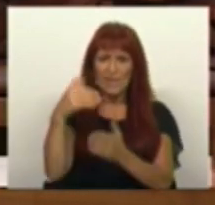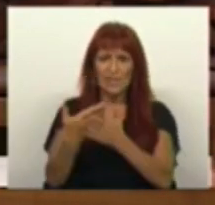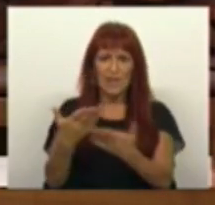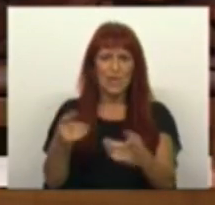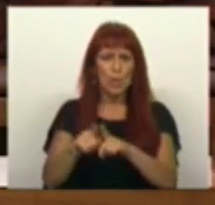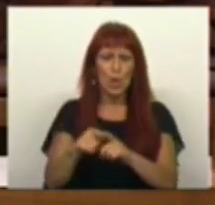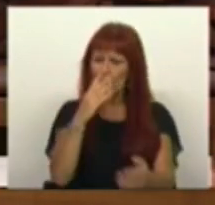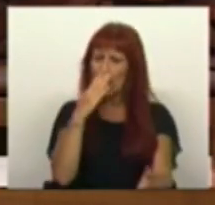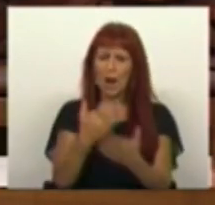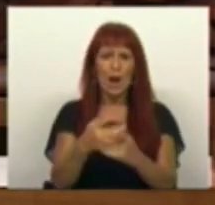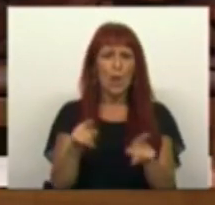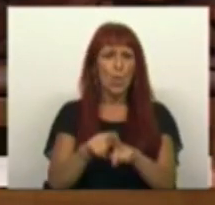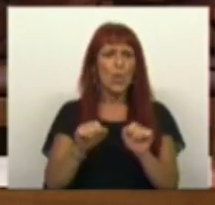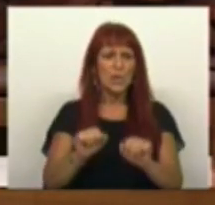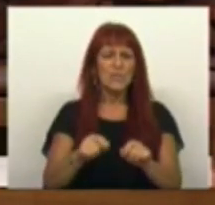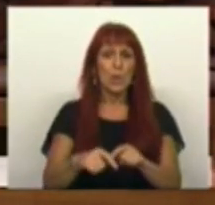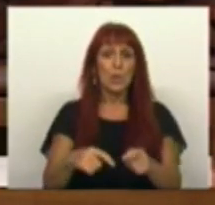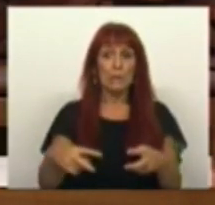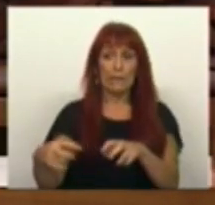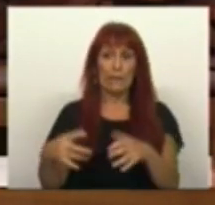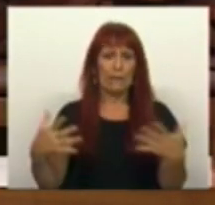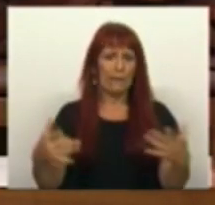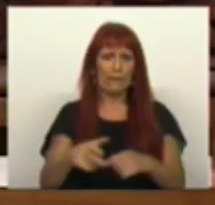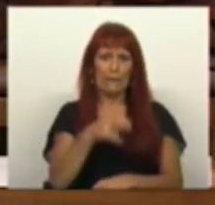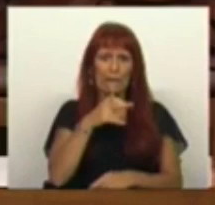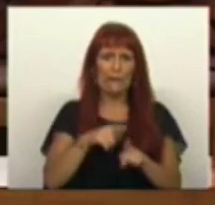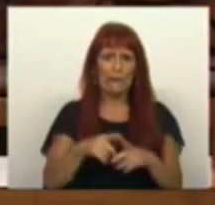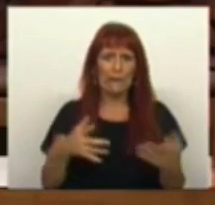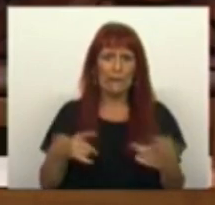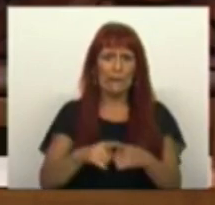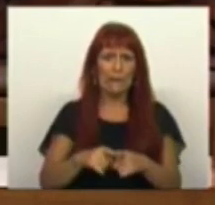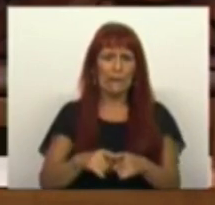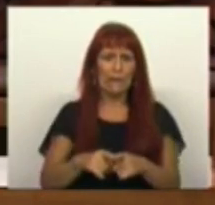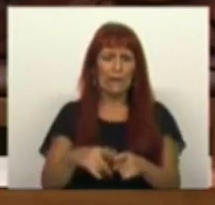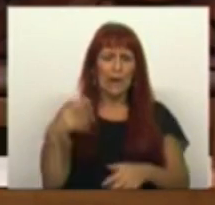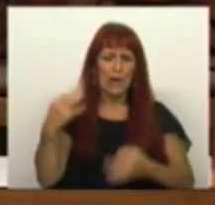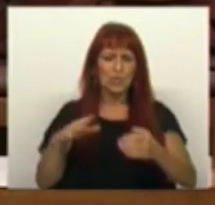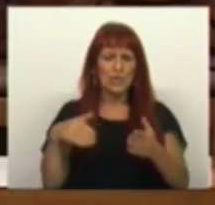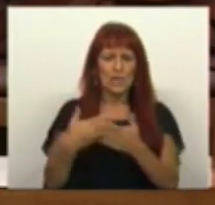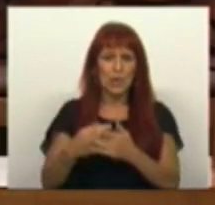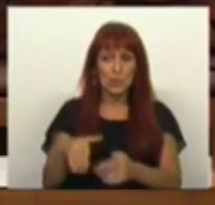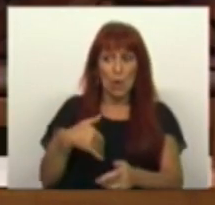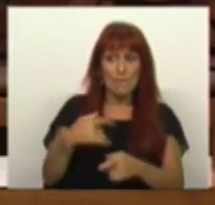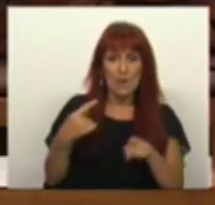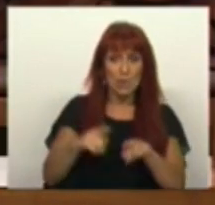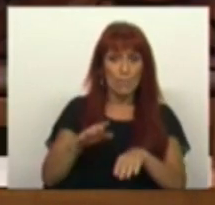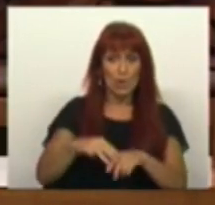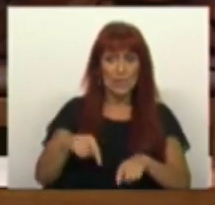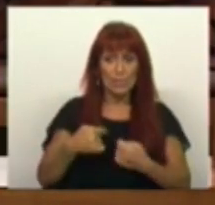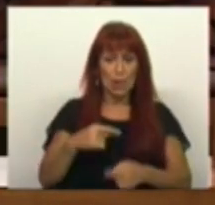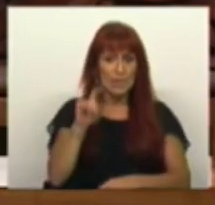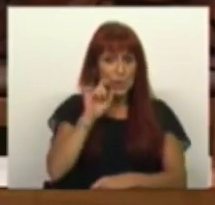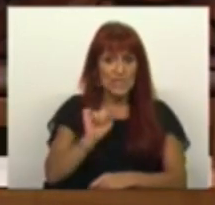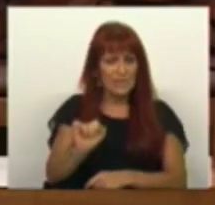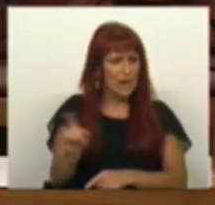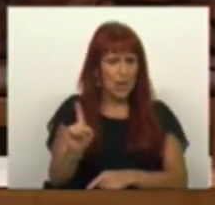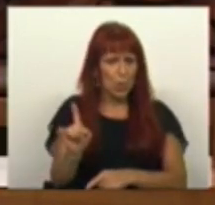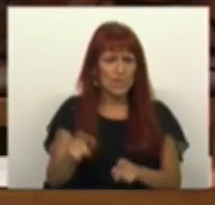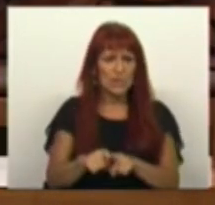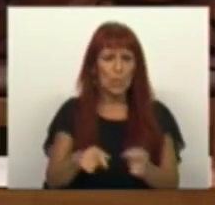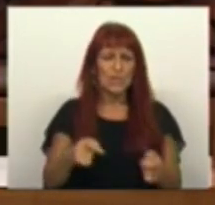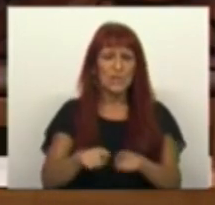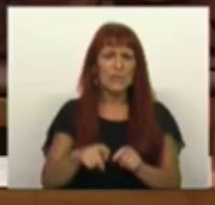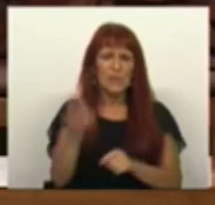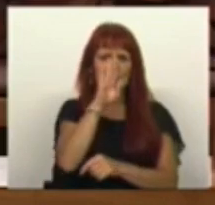não ser confrontado com um dilema terrível, ajudar a justiça ou temer pela sua própria segurança. E querem uma